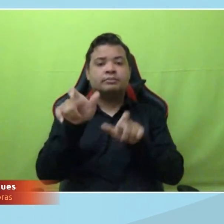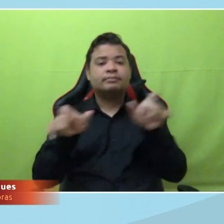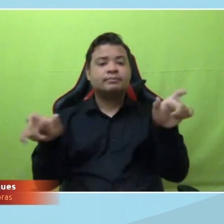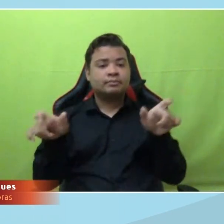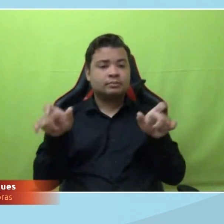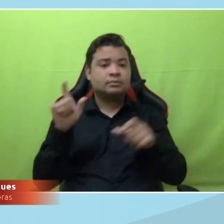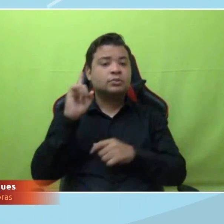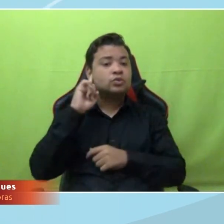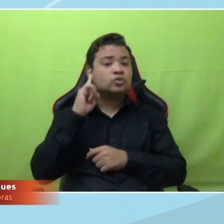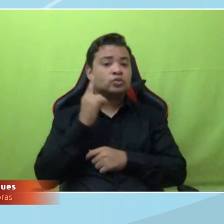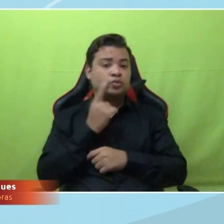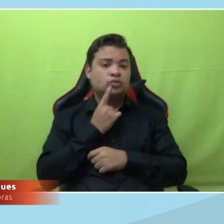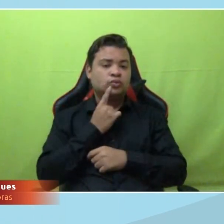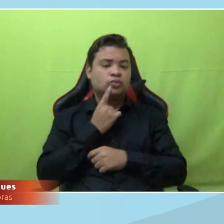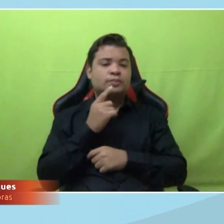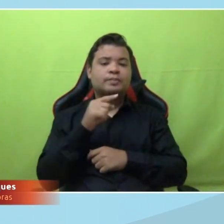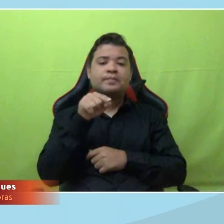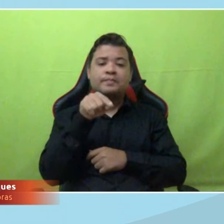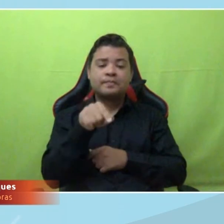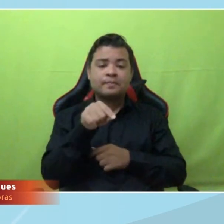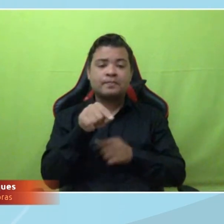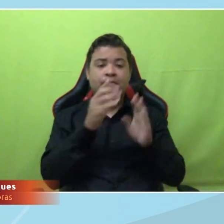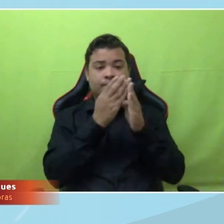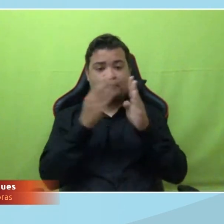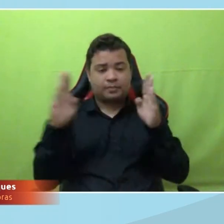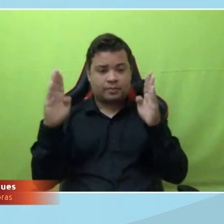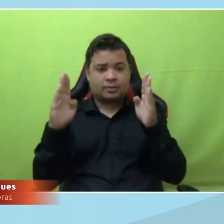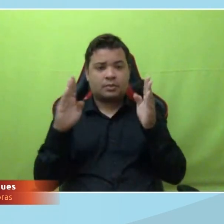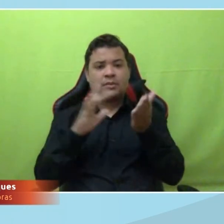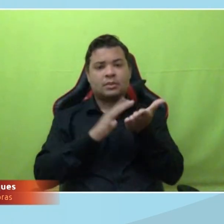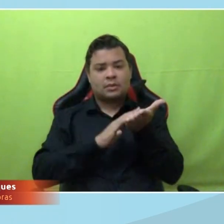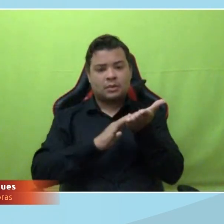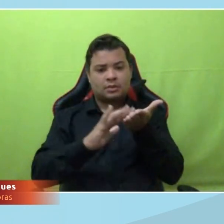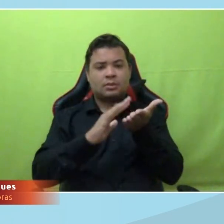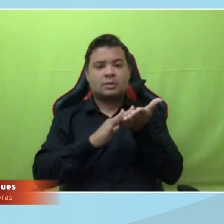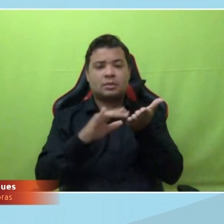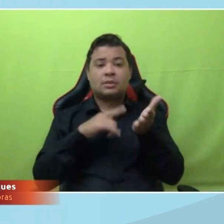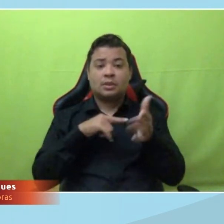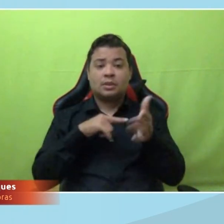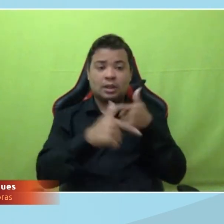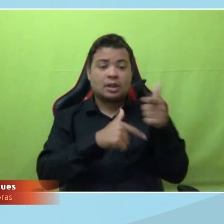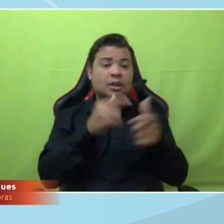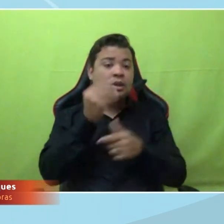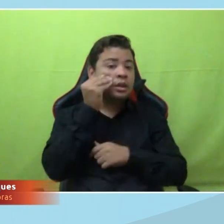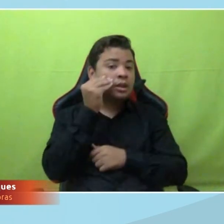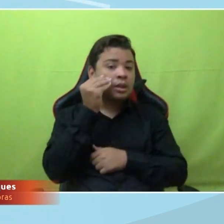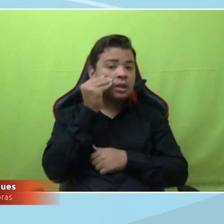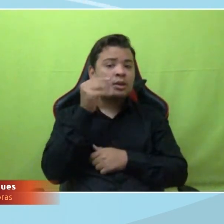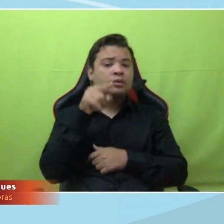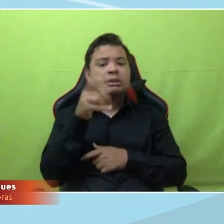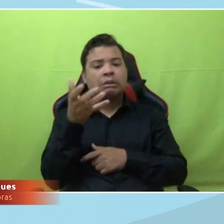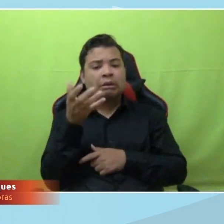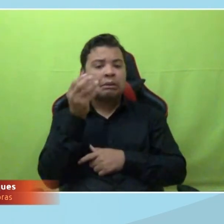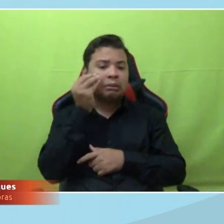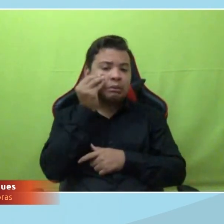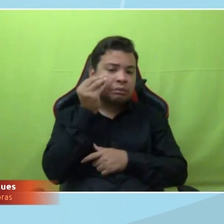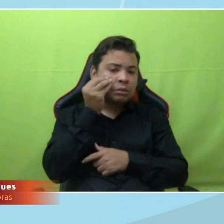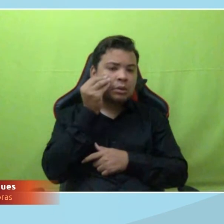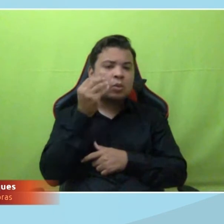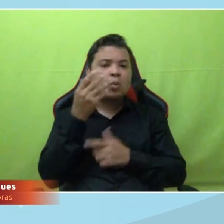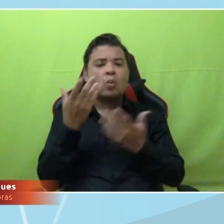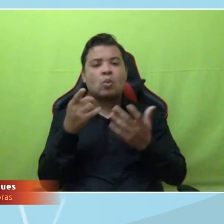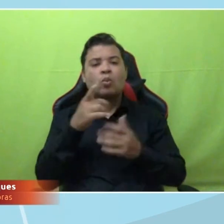a Biblioteca Braille disponibilizando esse serviço de teste. Se você quiser fazer esse teste, se você